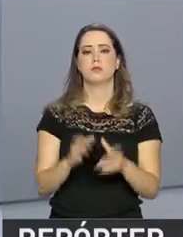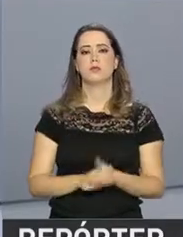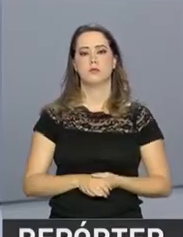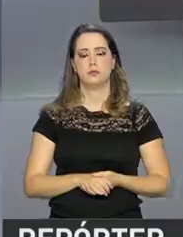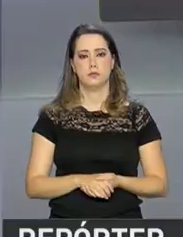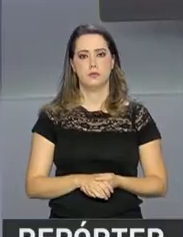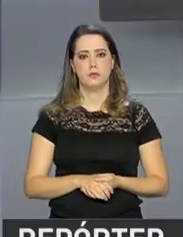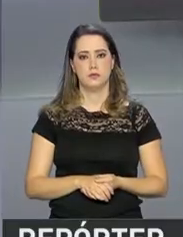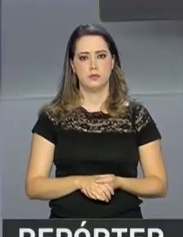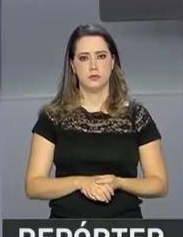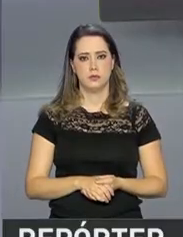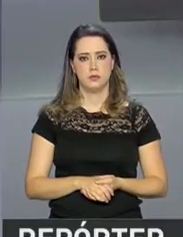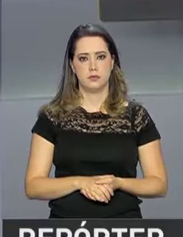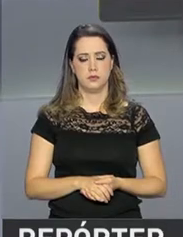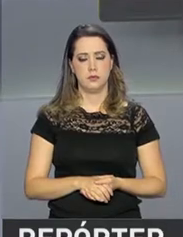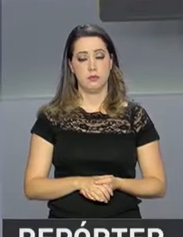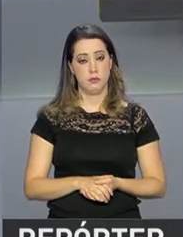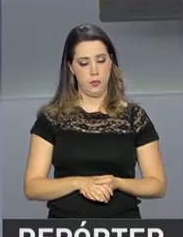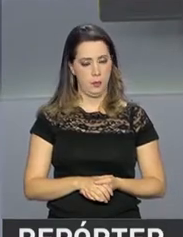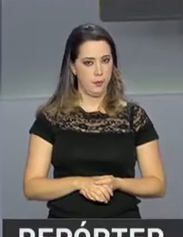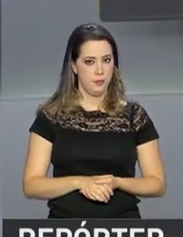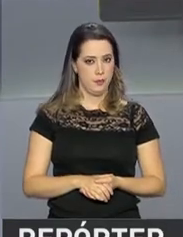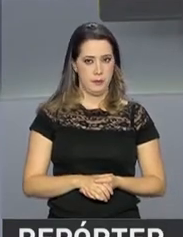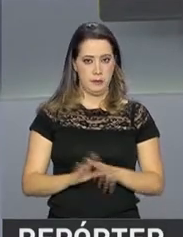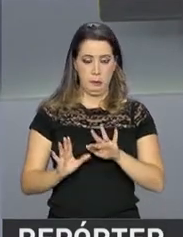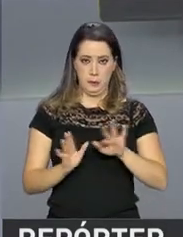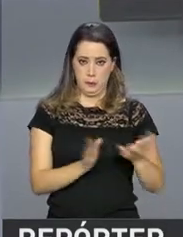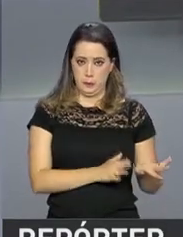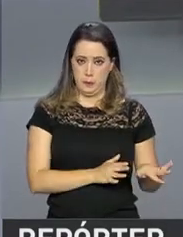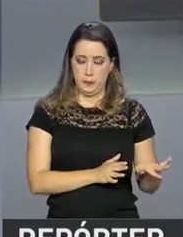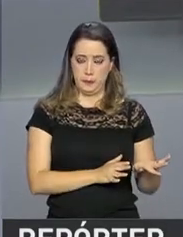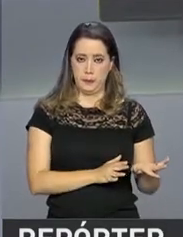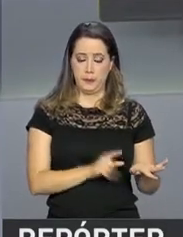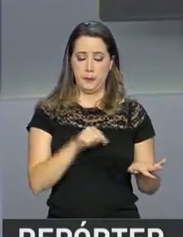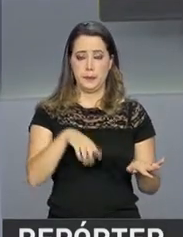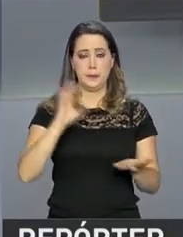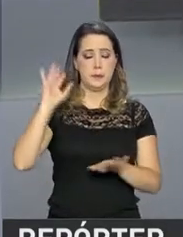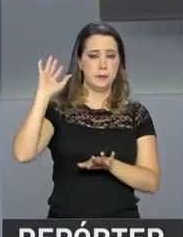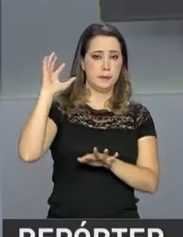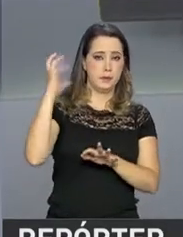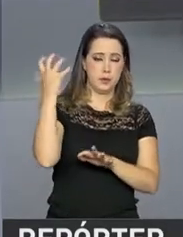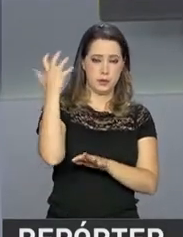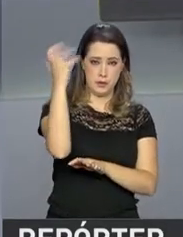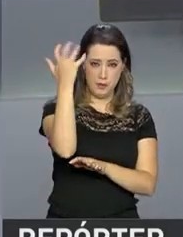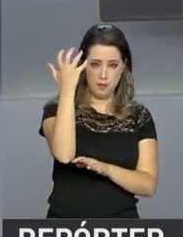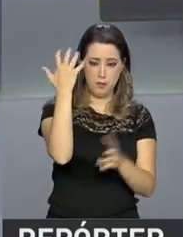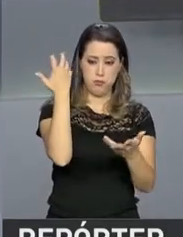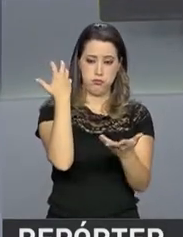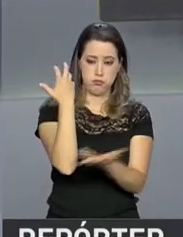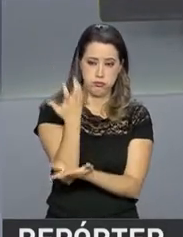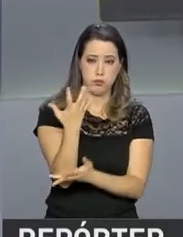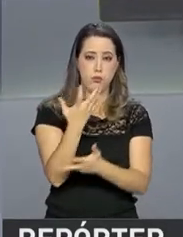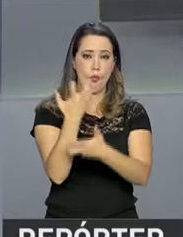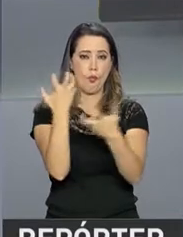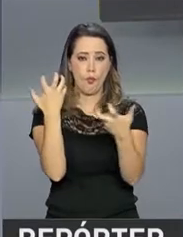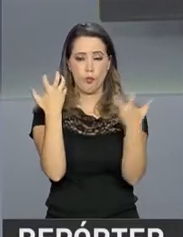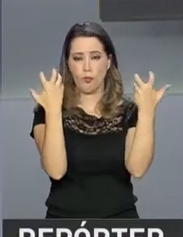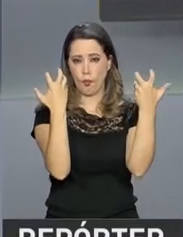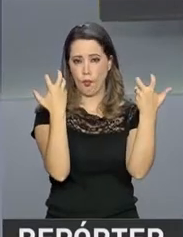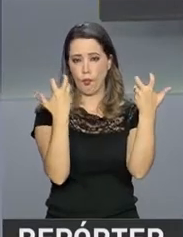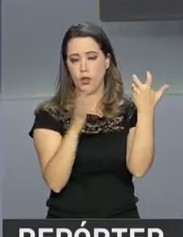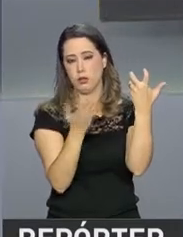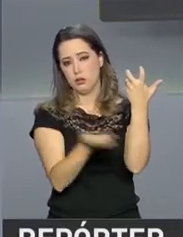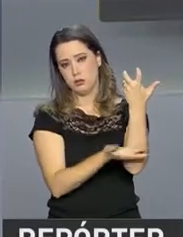região o desmatamento no cerrado vem caindo é o que mostra levantamento divulgado hoje o desmatamento